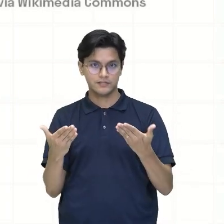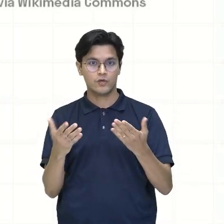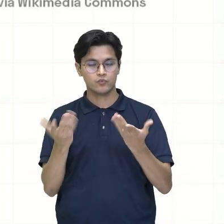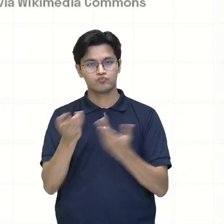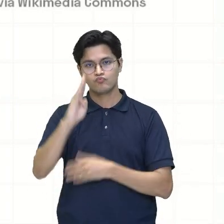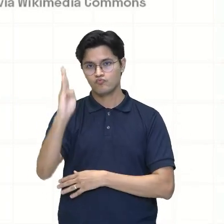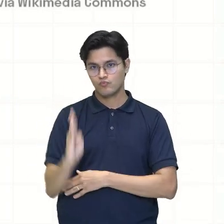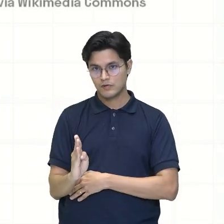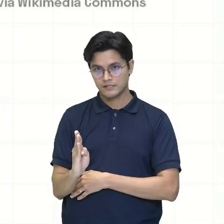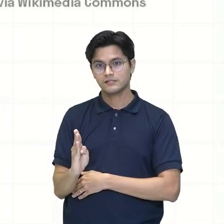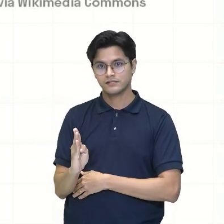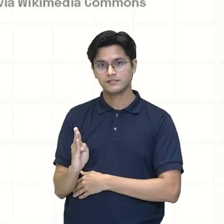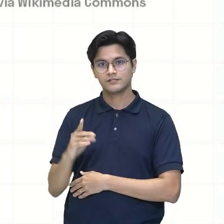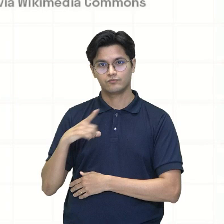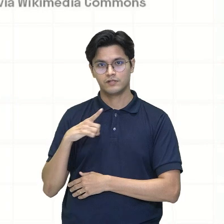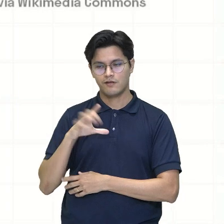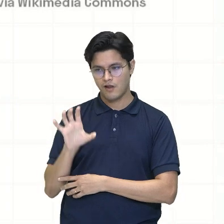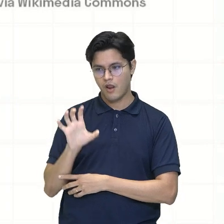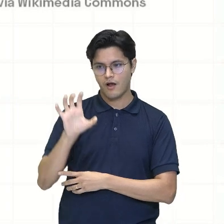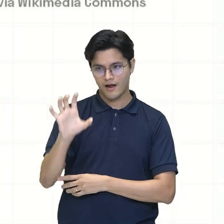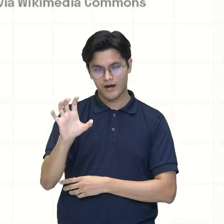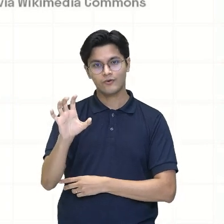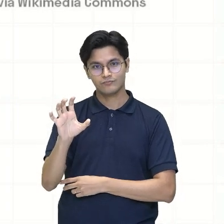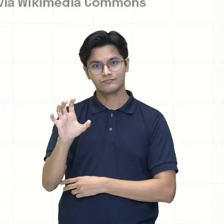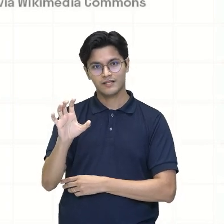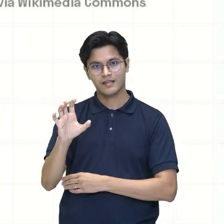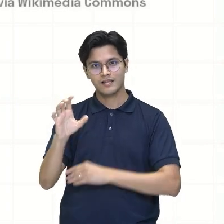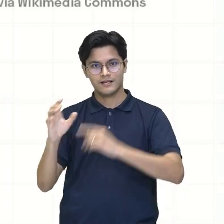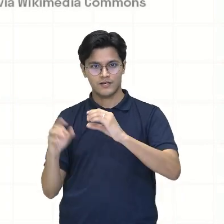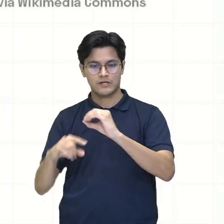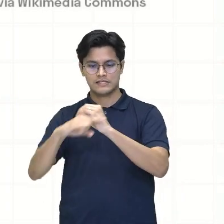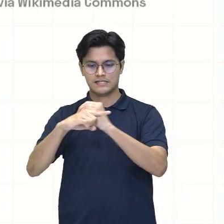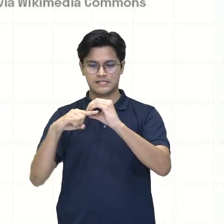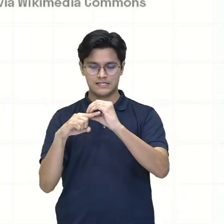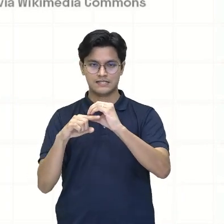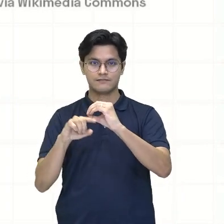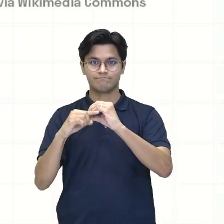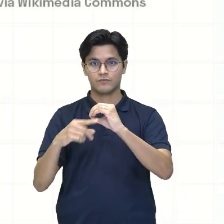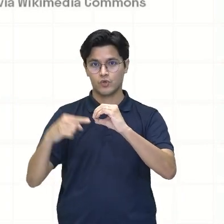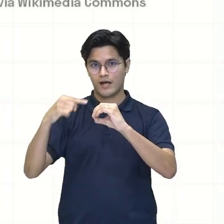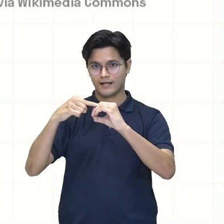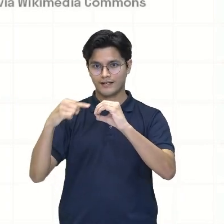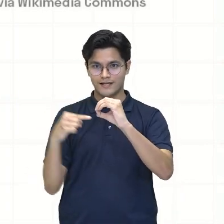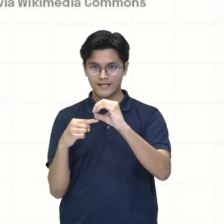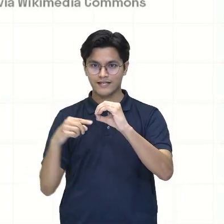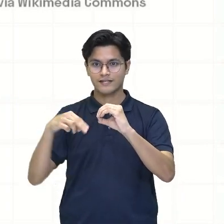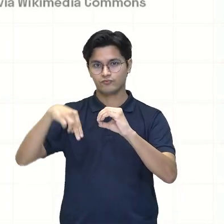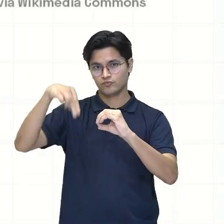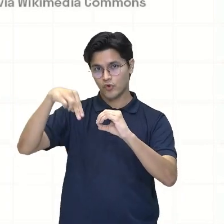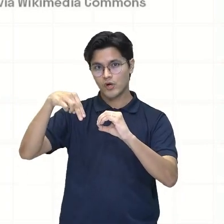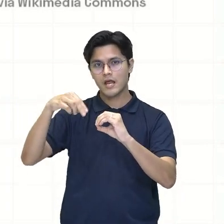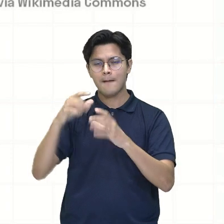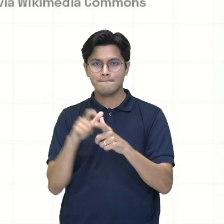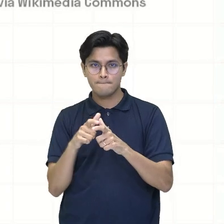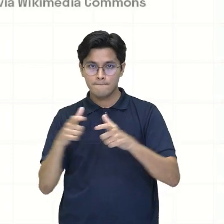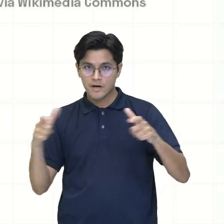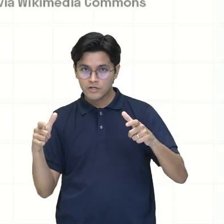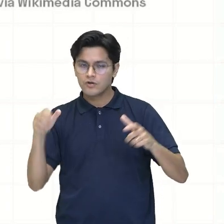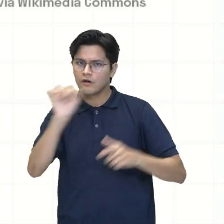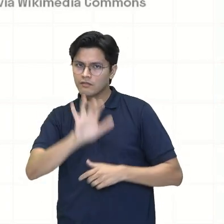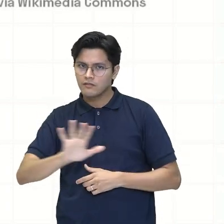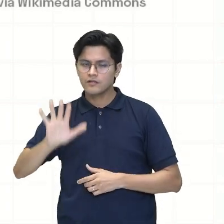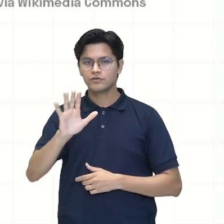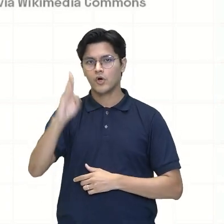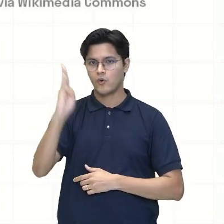hemisférios. Observem neste mapa que a maior parte, né, do território brasileiro, o nosso país